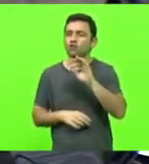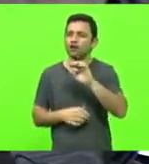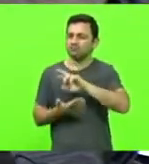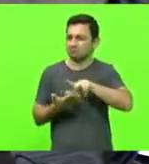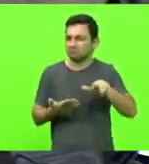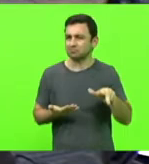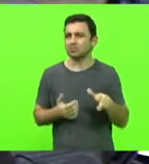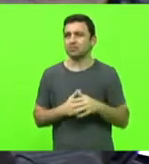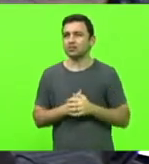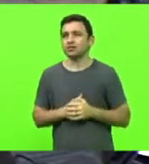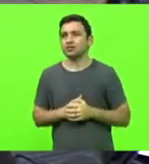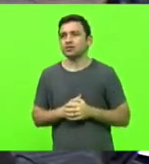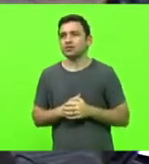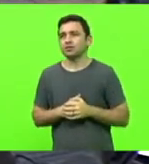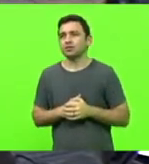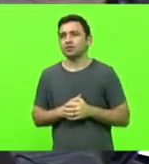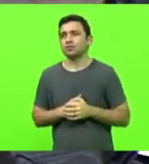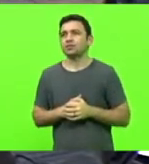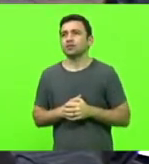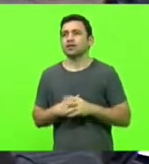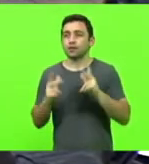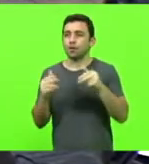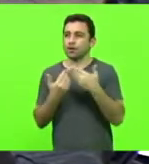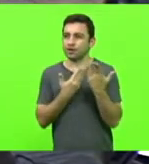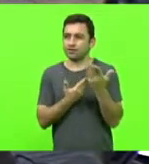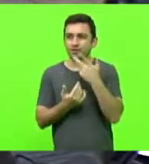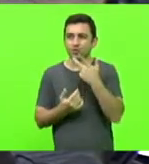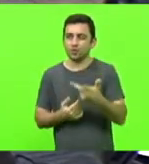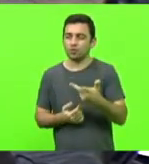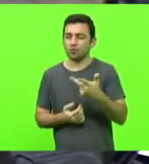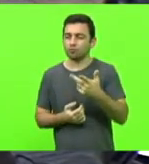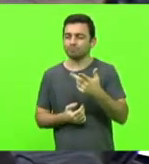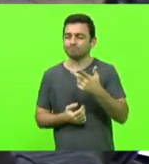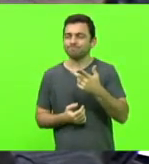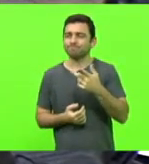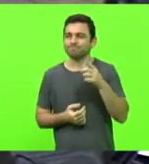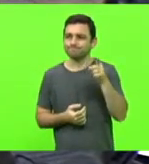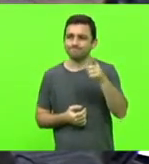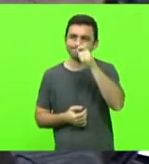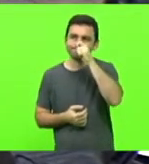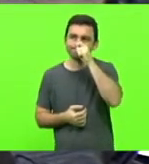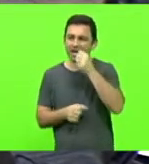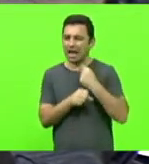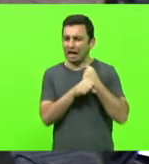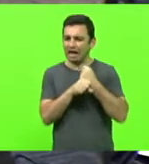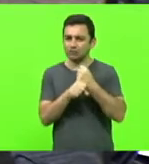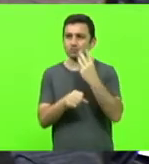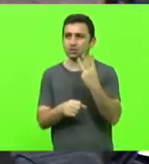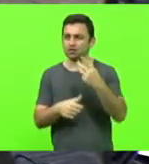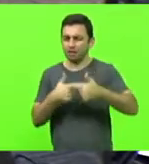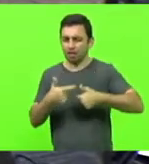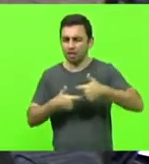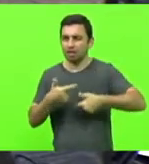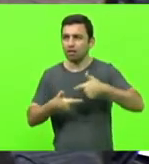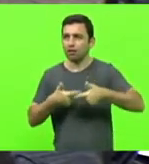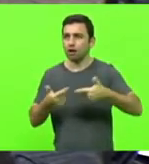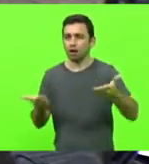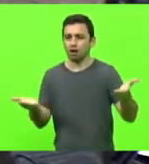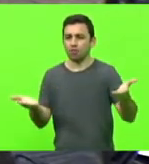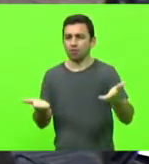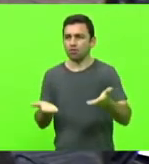encantado, mas nesse caso, como bem verbalizou aqui o deputado João Amin, né, 3 anos de trabalho para essa